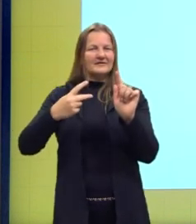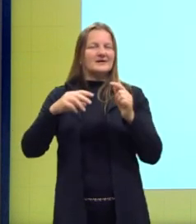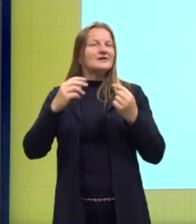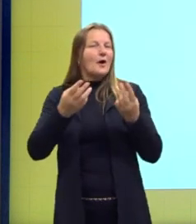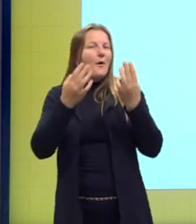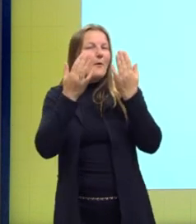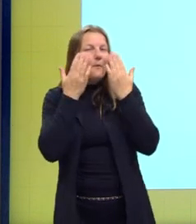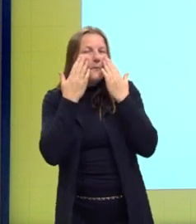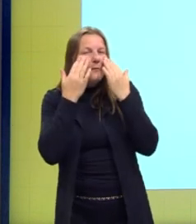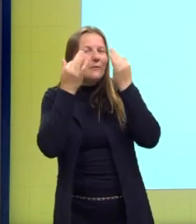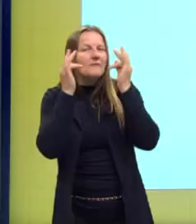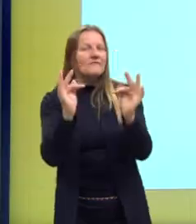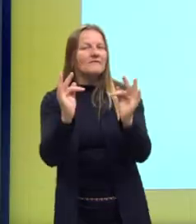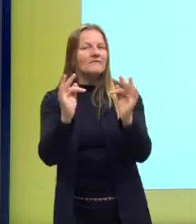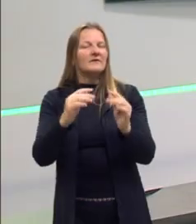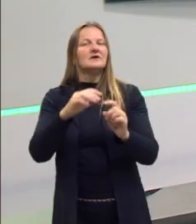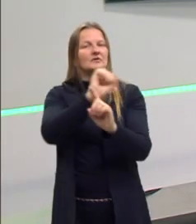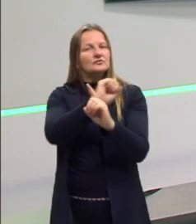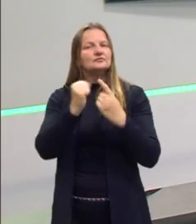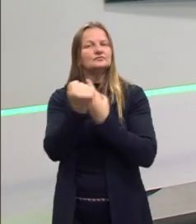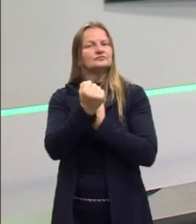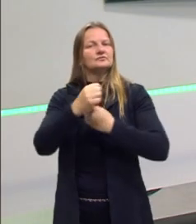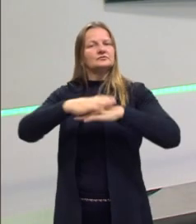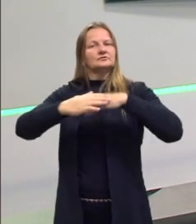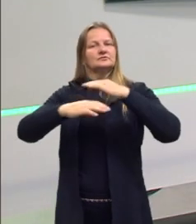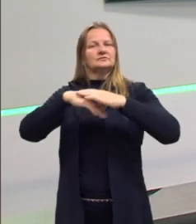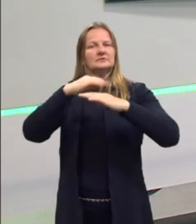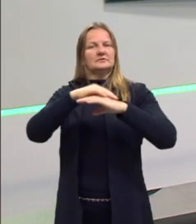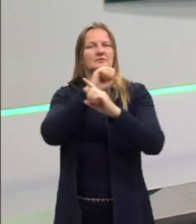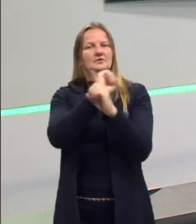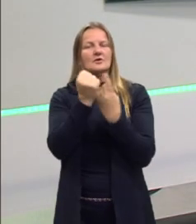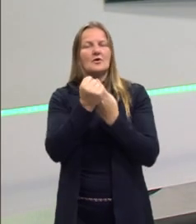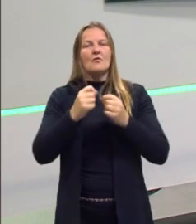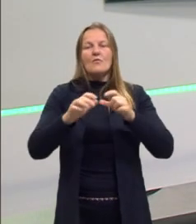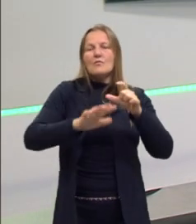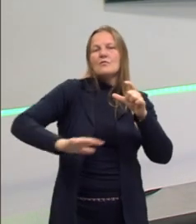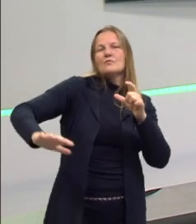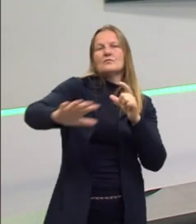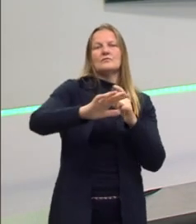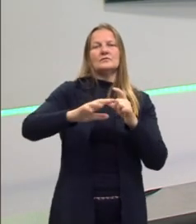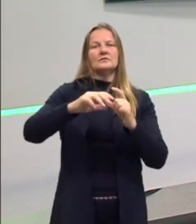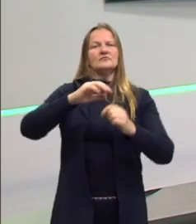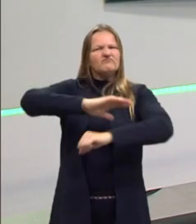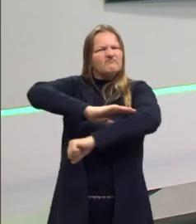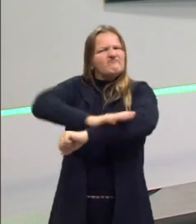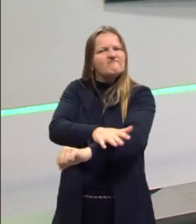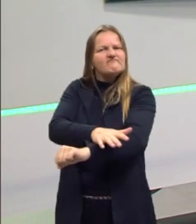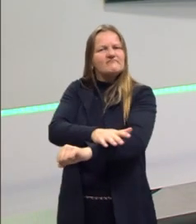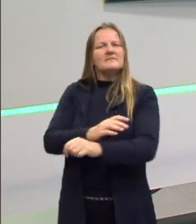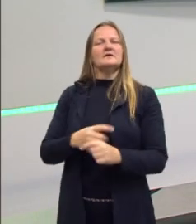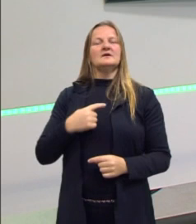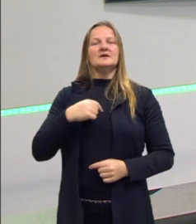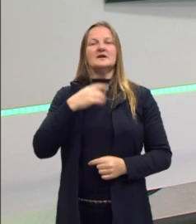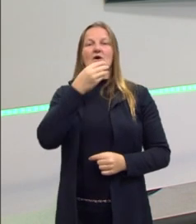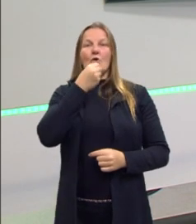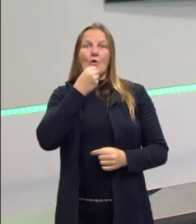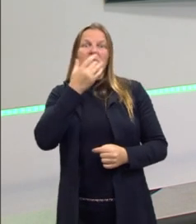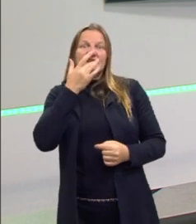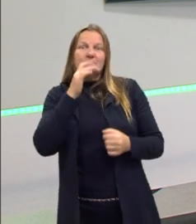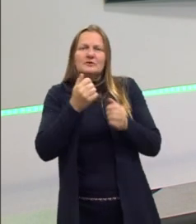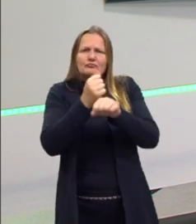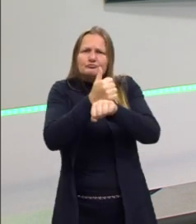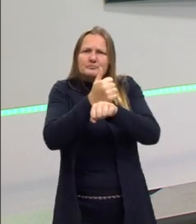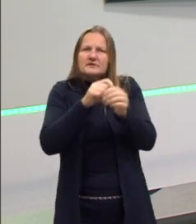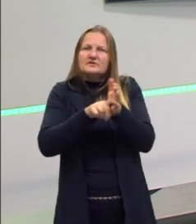raça e firme a uma construção social que opera na dimensão do racismo e ele como Branco eles têm essa